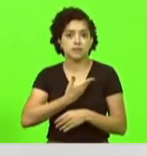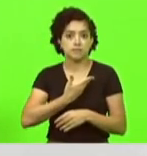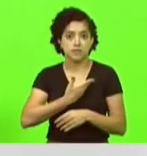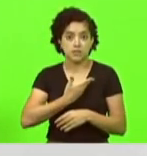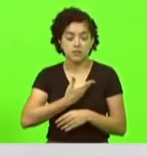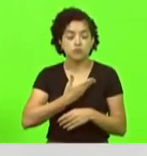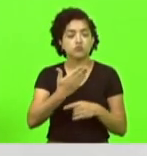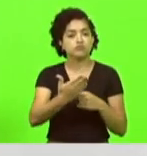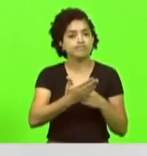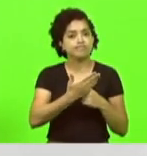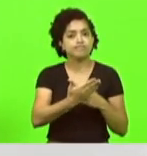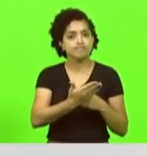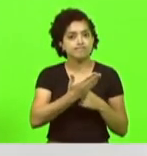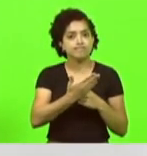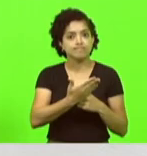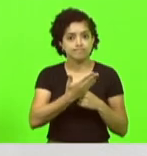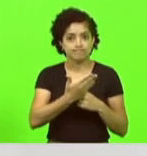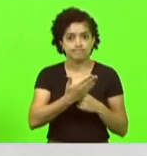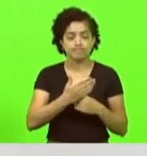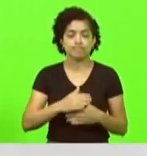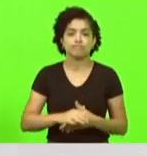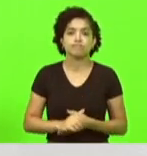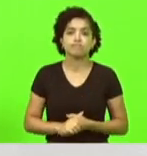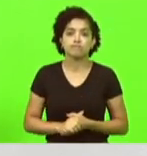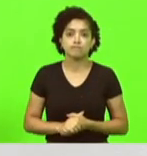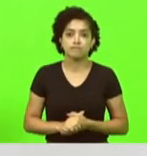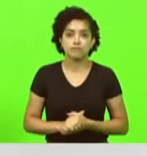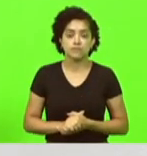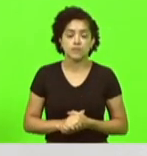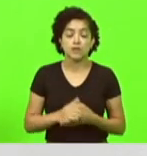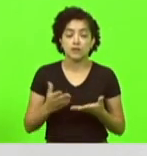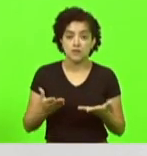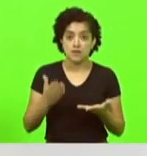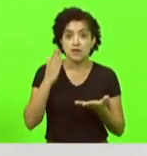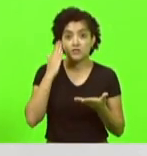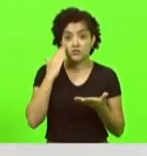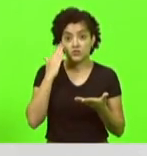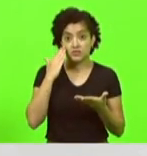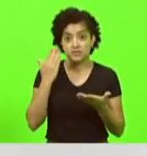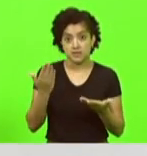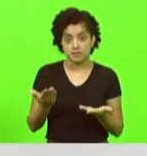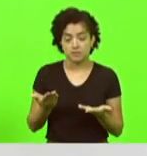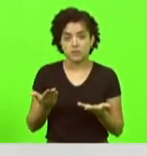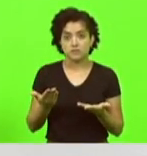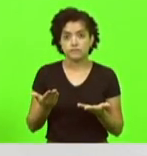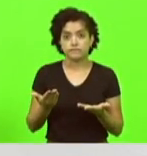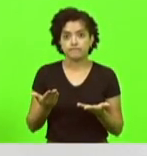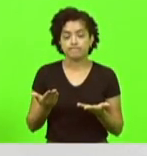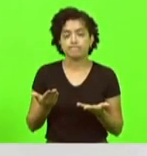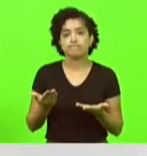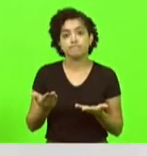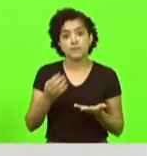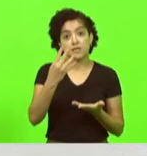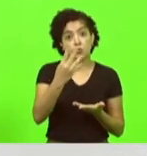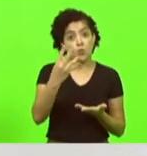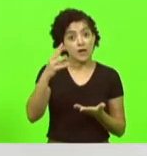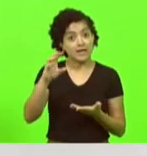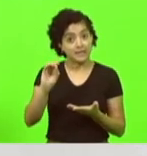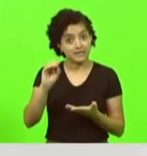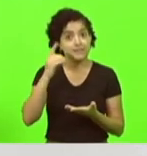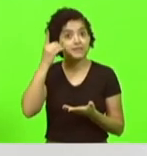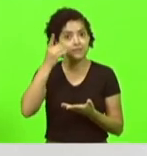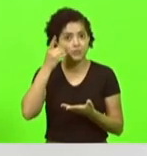e que me ajudaram a conduzido este parlamentos e a gente sabe que aqui já são 40 cabeças